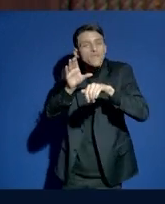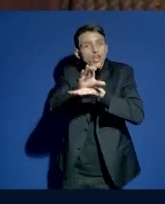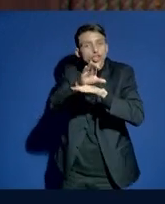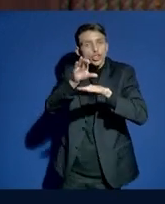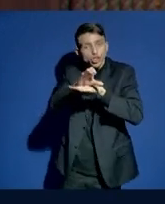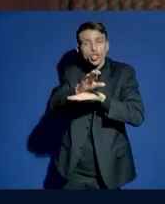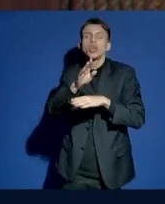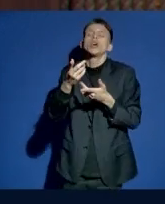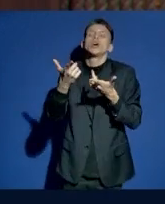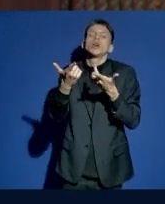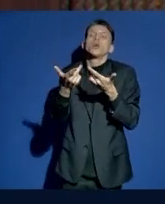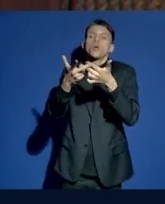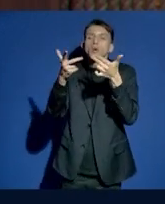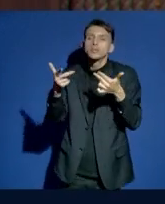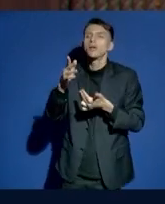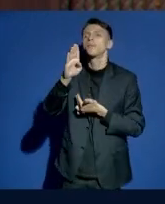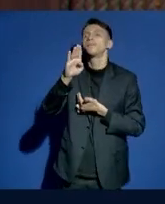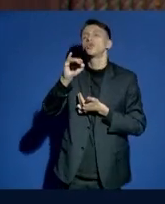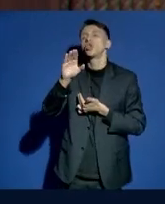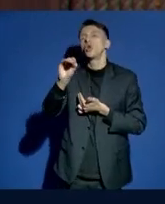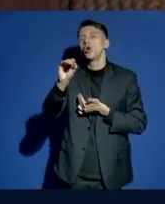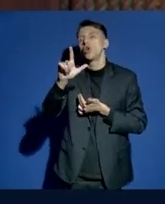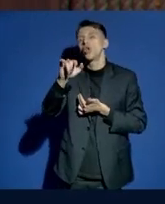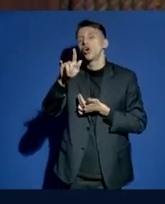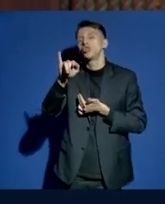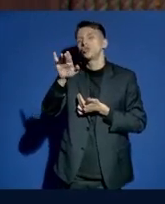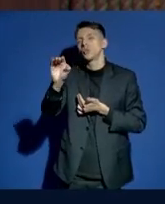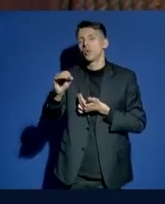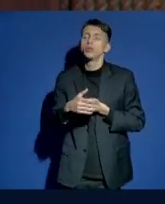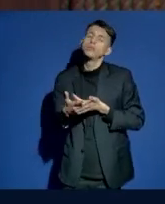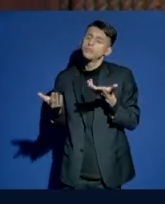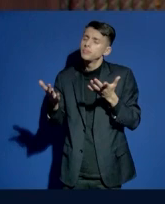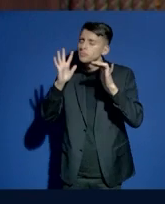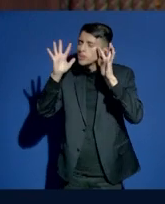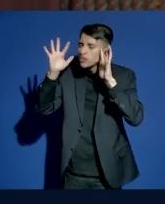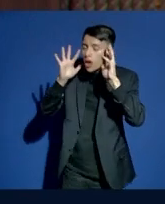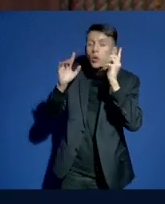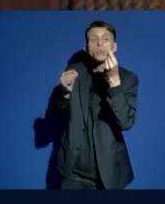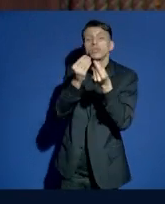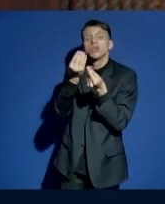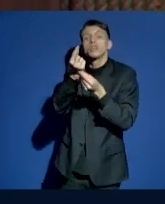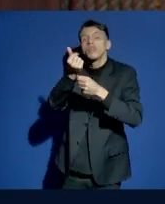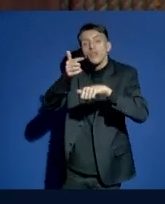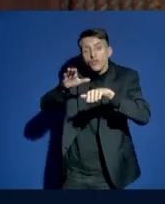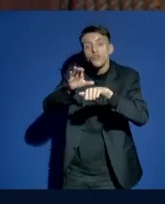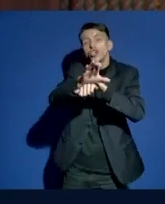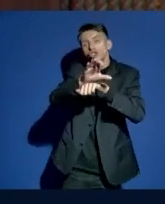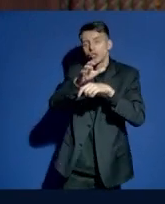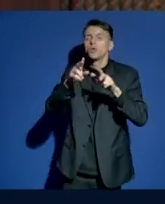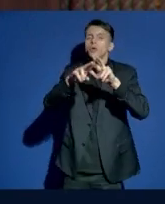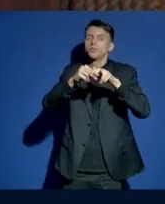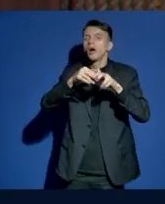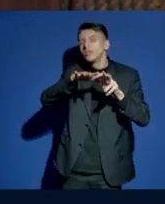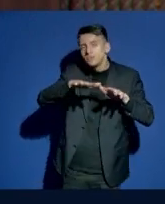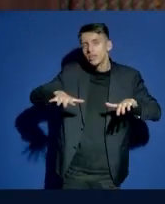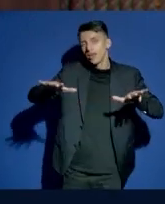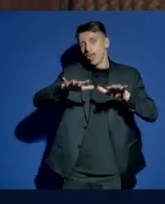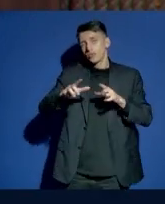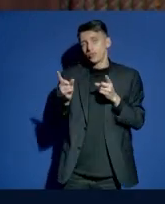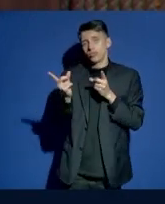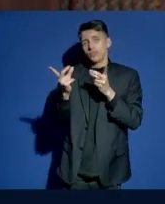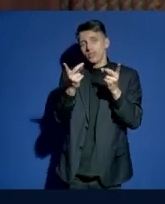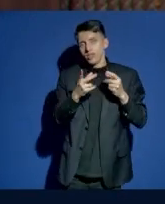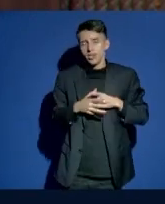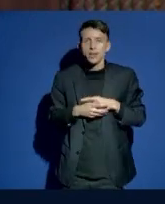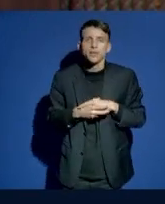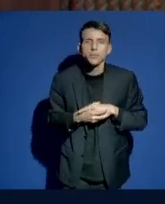de biológicos. Conta um pouquinho para a gente dessa evolução e o que, que te levou a investir nesse mercado de biológicos. Boa tarde,